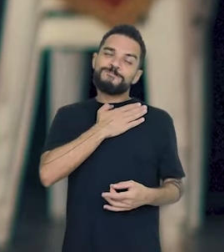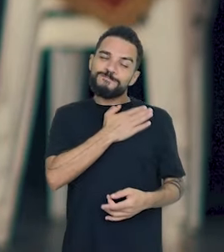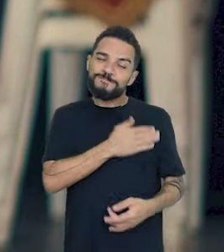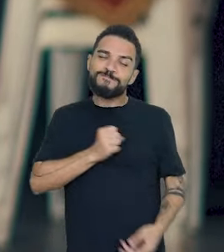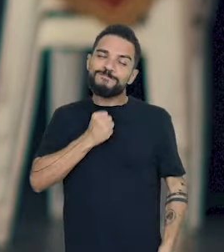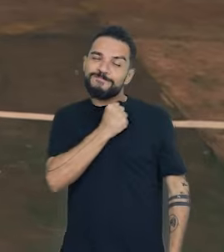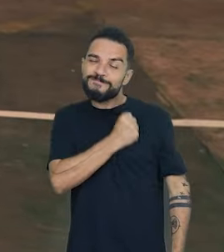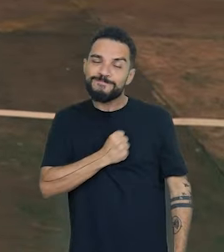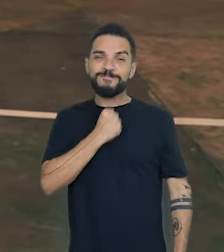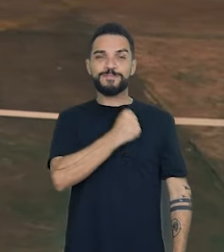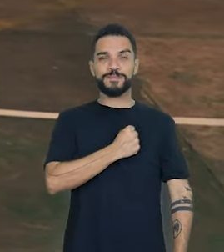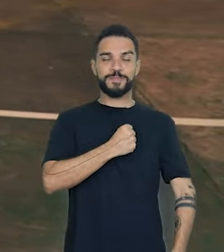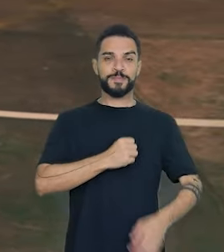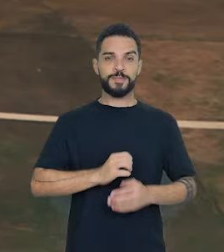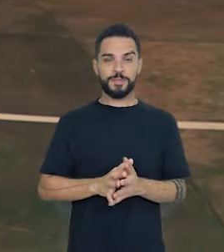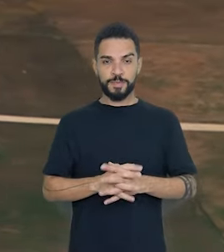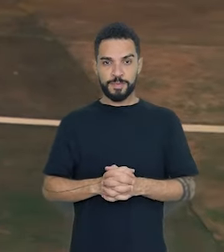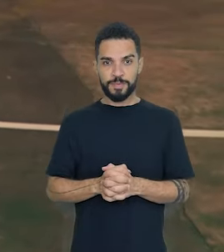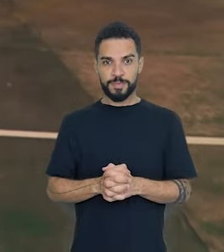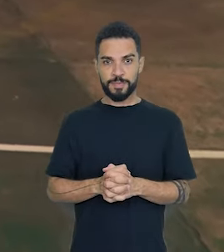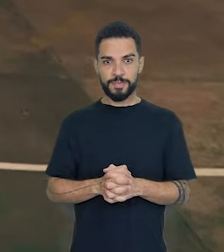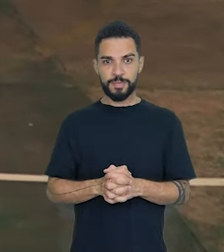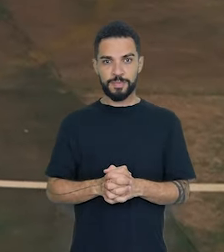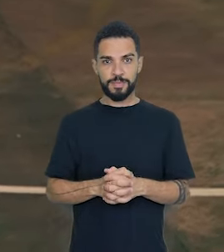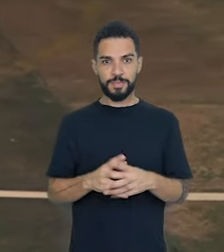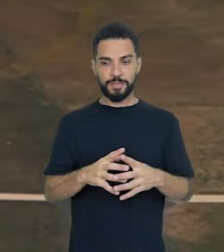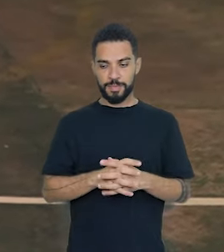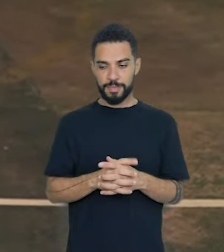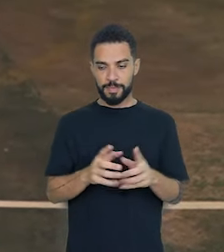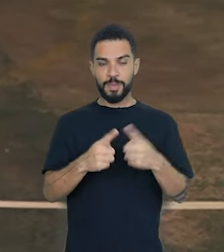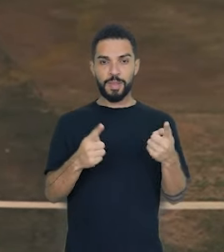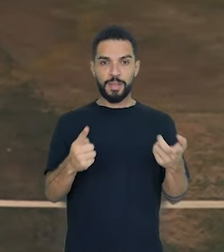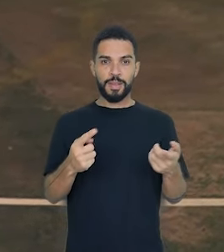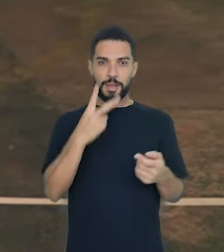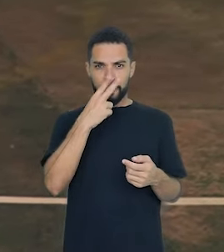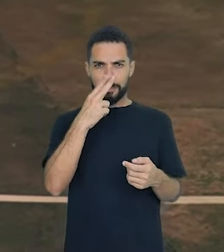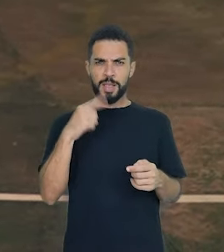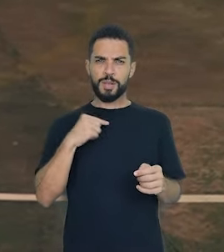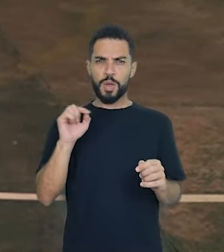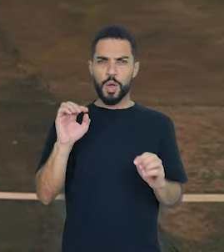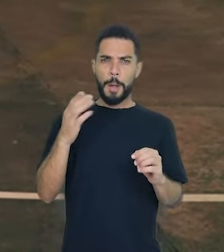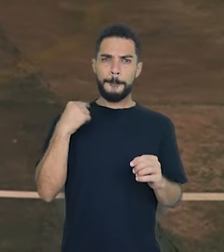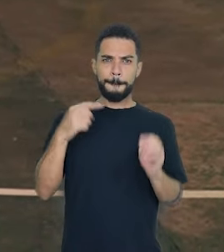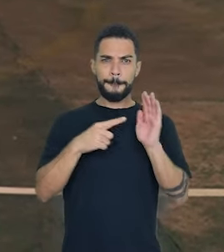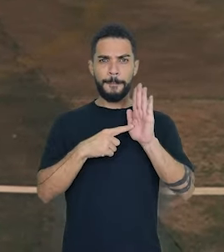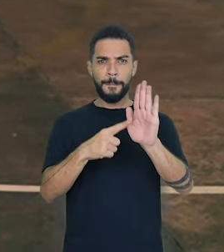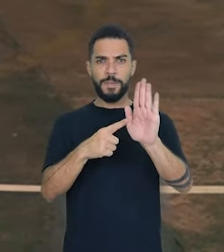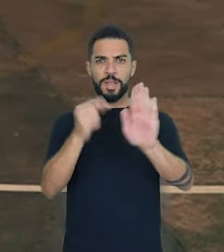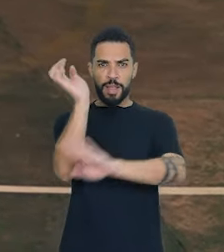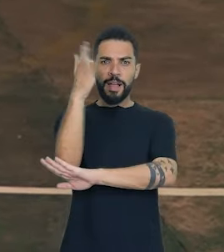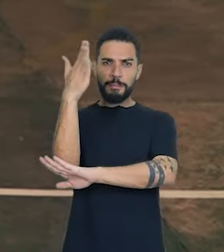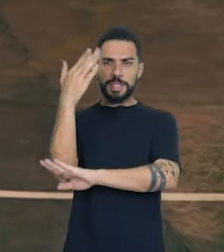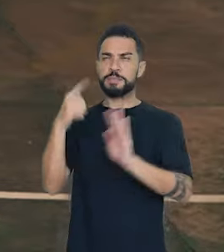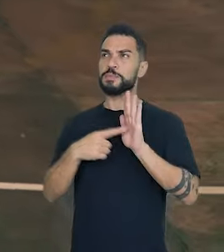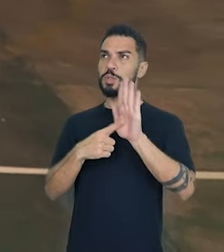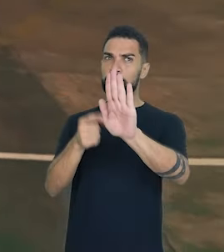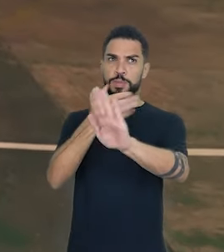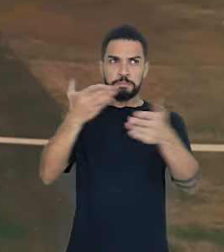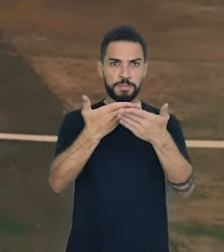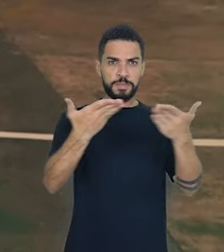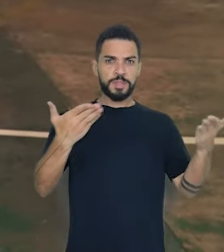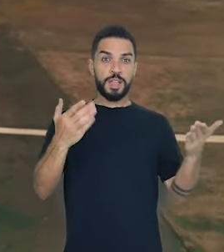meu coração. Só que é o seguinte, tá vendo? Você ficou de costas, ó. Você tem que ficar de frente. Se não parei aqui, faz